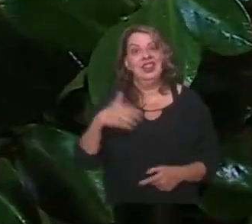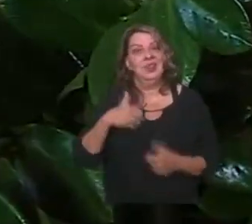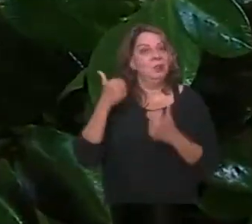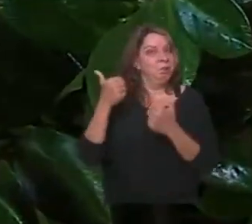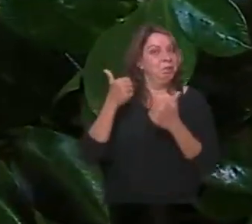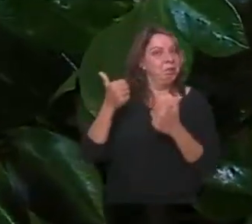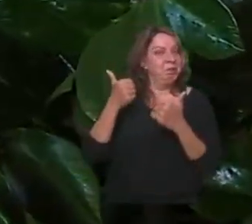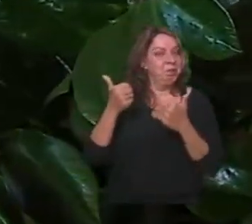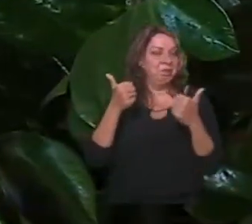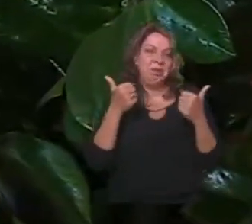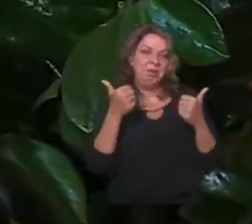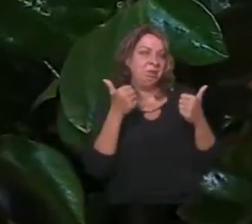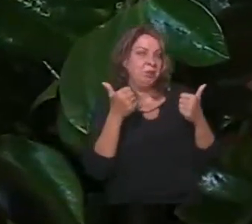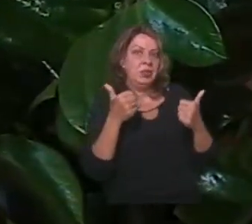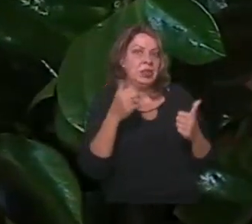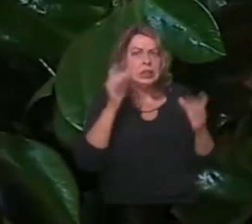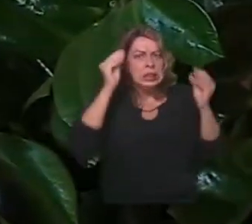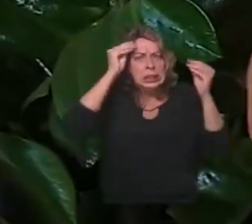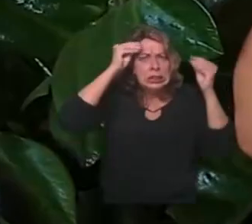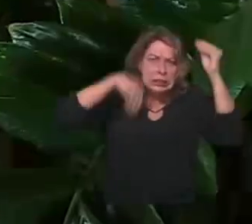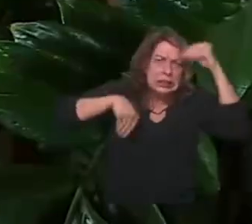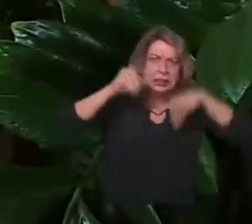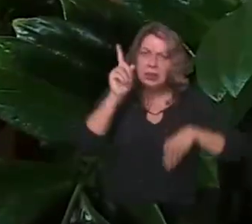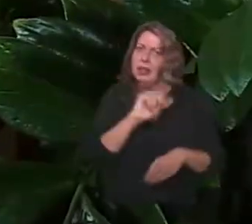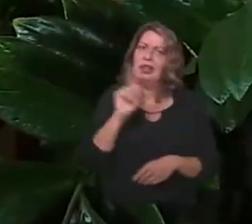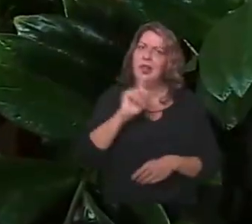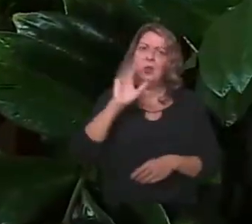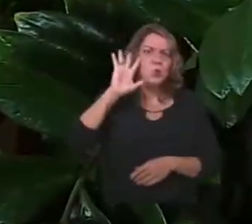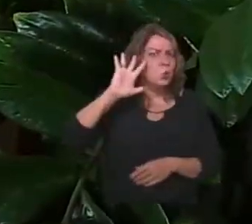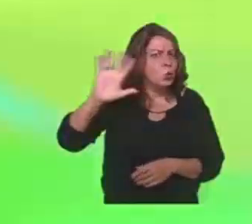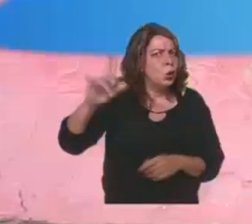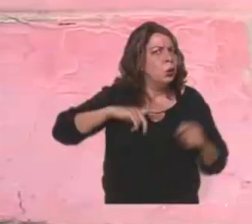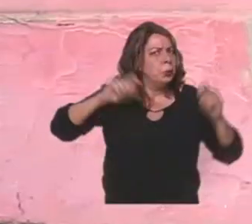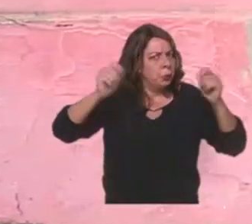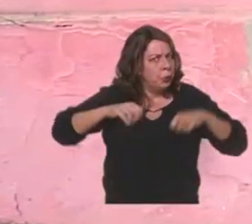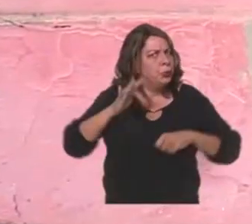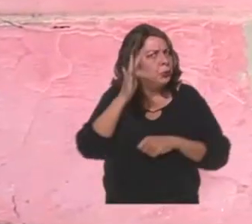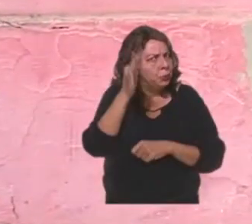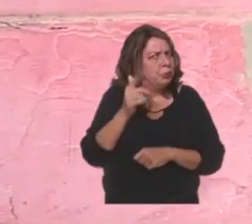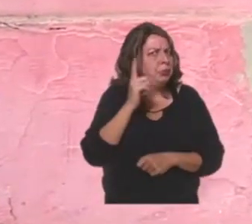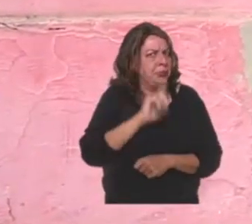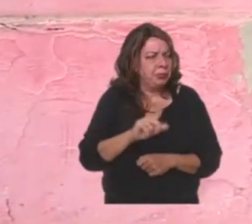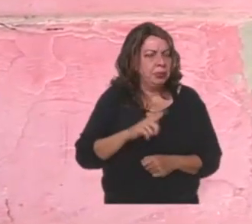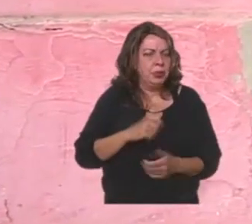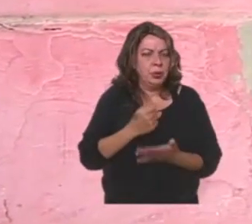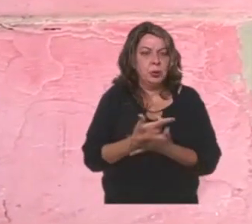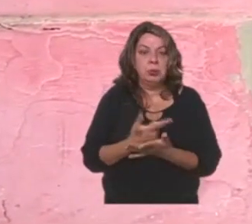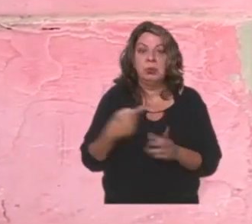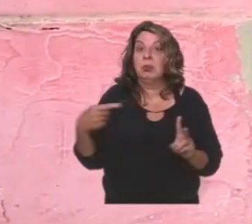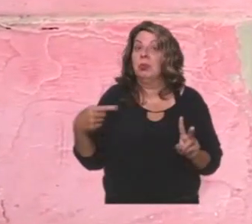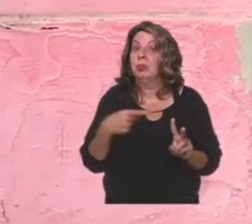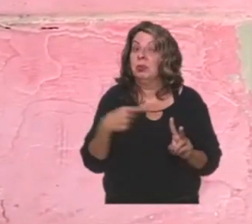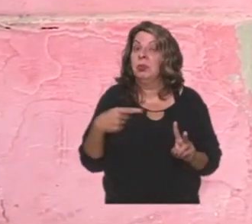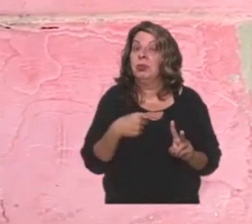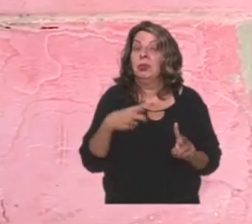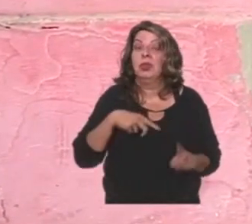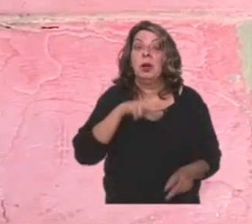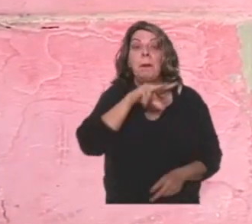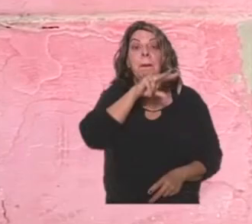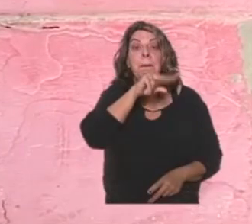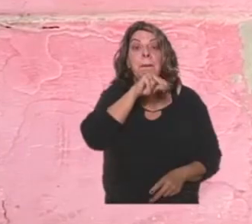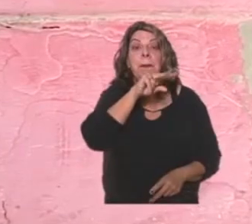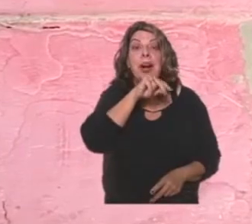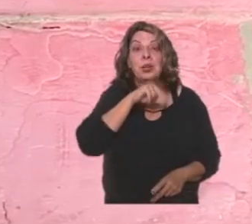Caju Cap. Gente, não desista, viu, dos seus sonhos, que um dia vocês podem ganhar. Garantir o seu Caju Cap com o pato do Jegue Ruim,